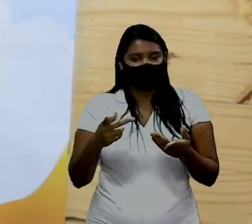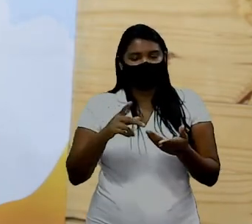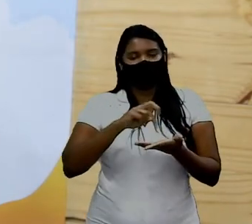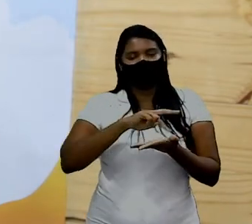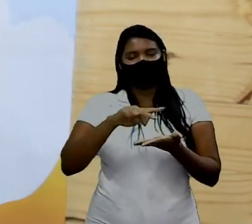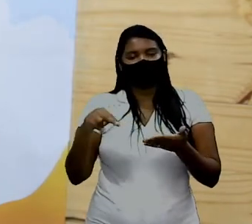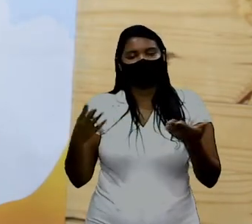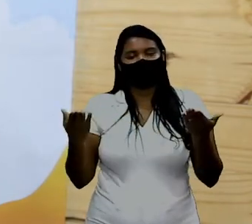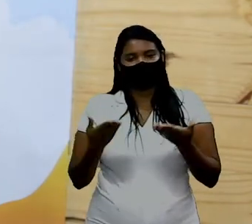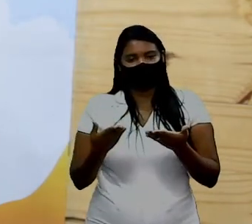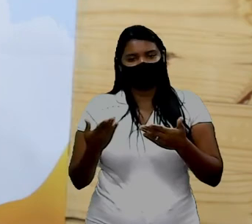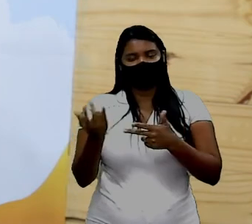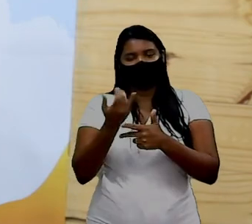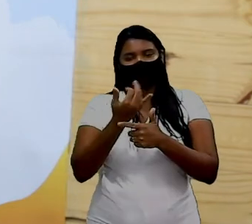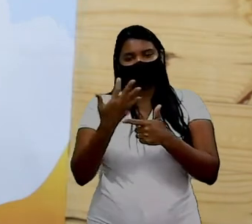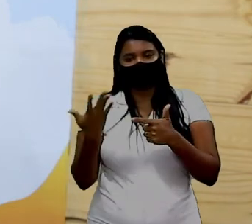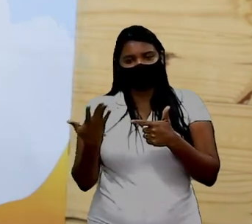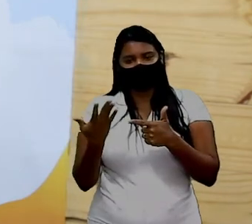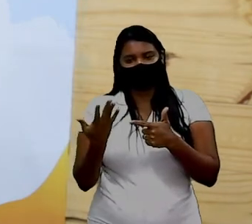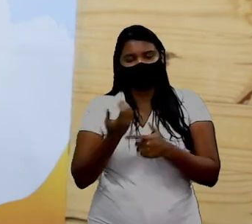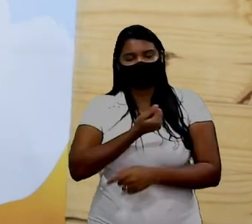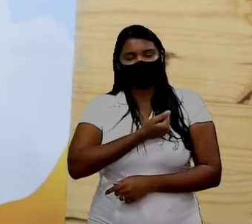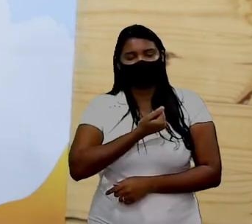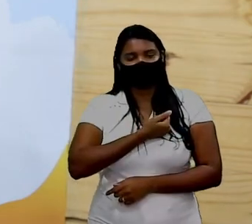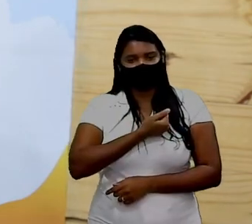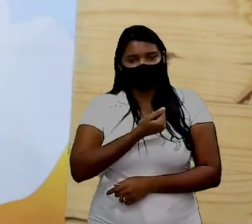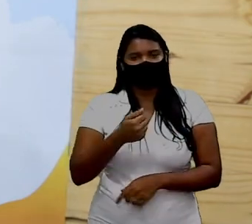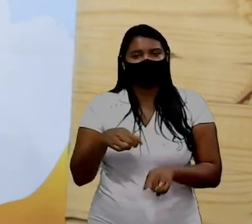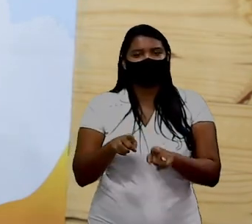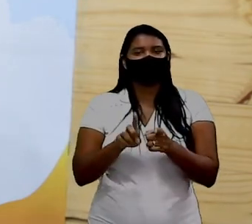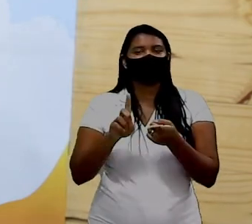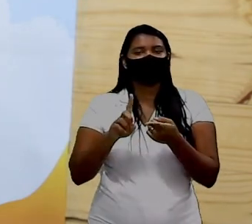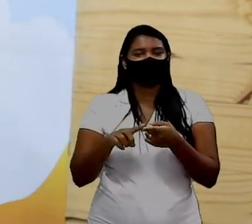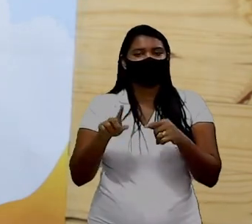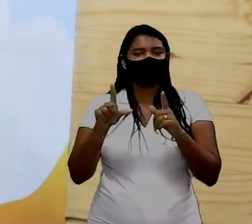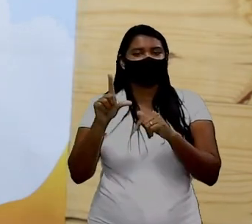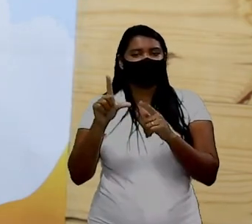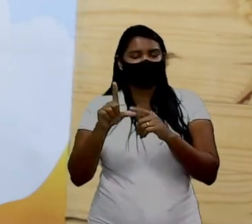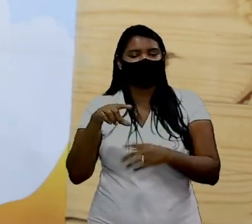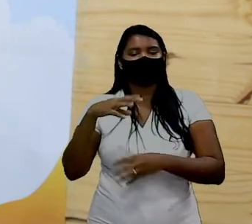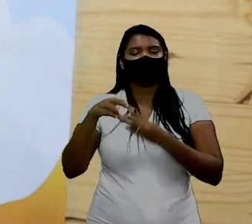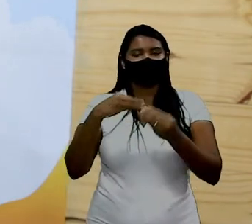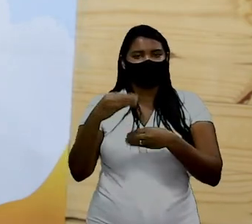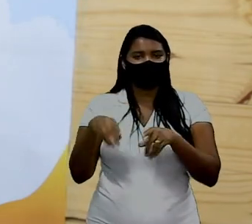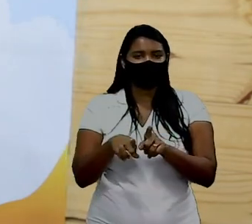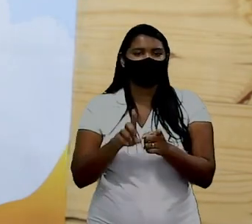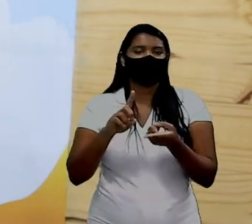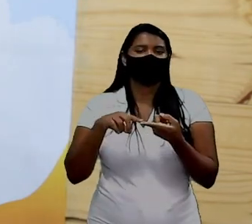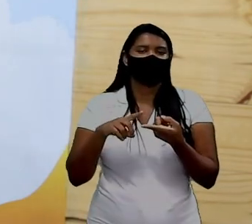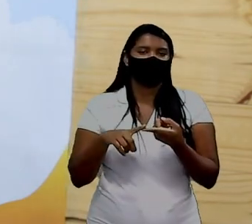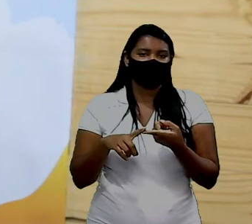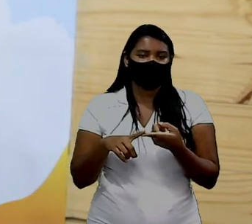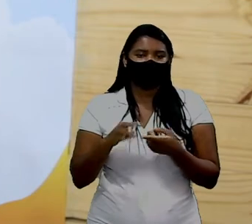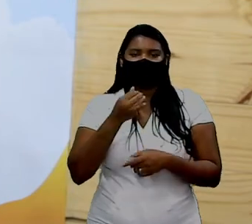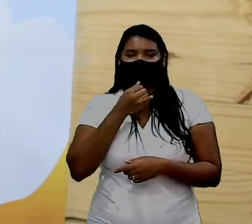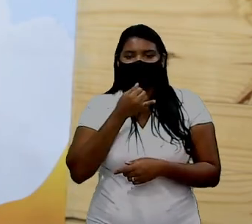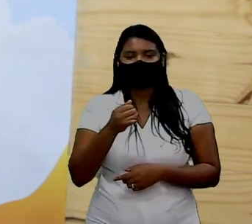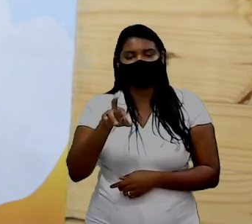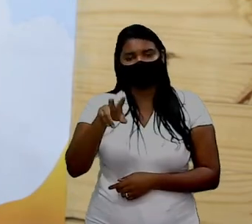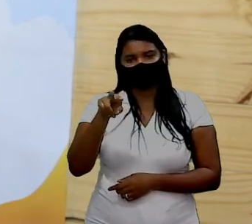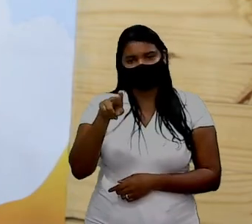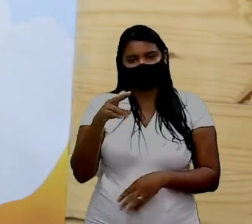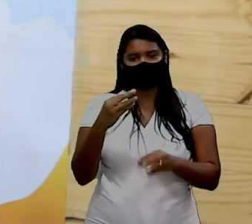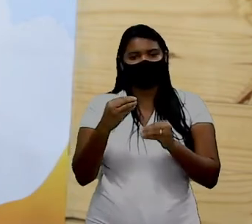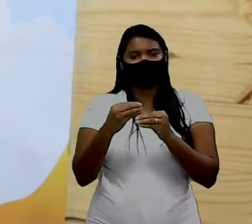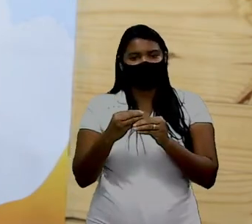gente está usando álgebra, usa muito números, né, e letras misturados aí, e o símbolo de igualdade